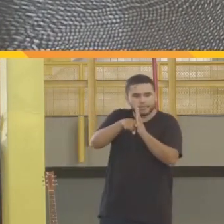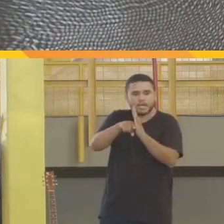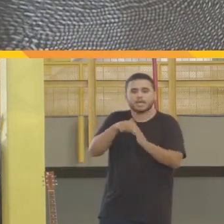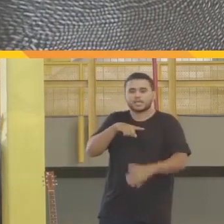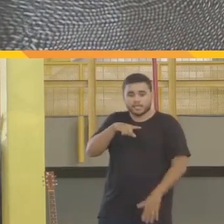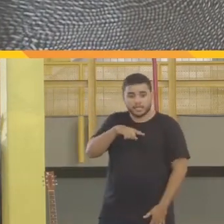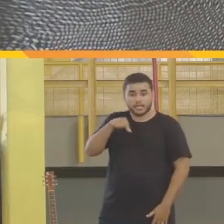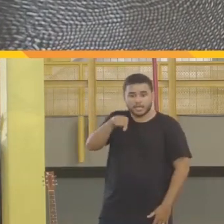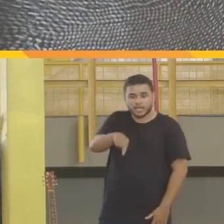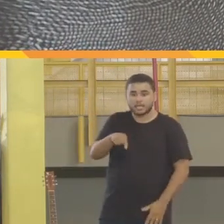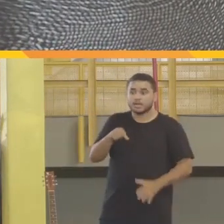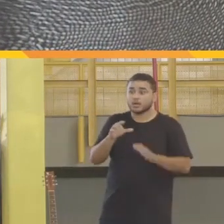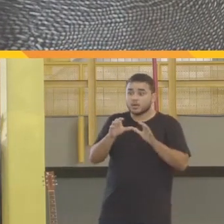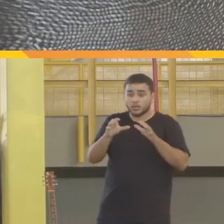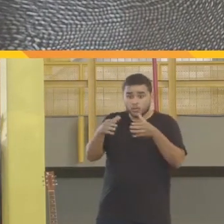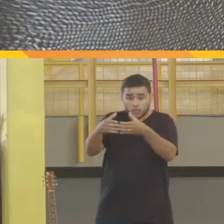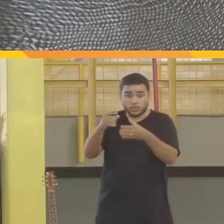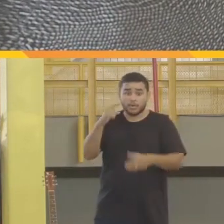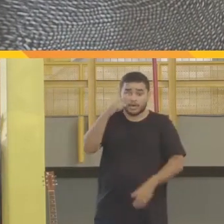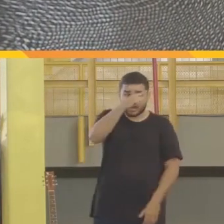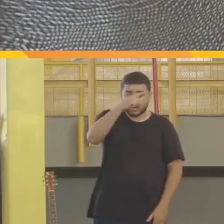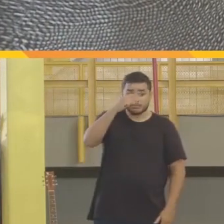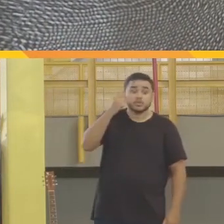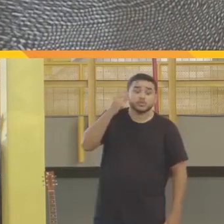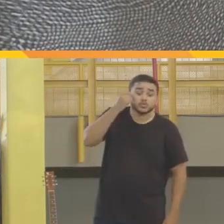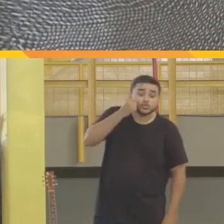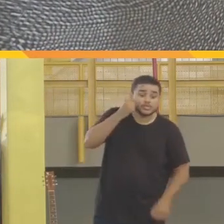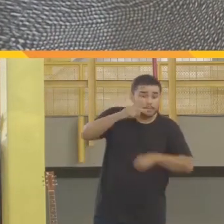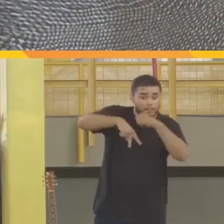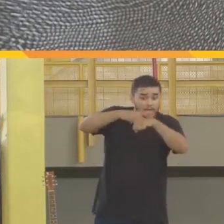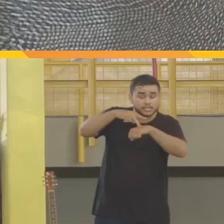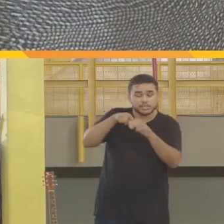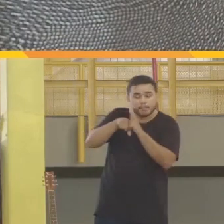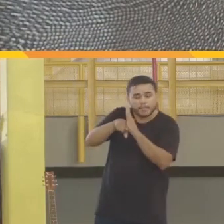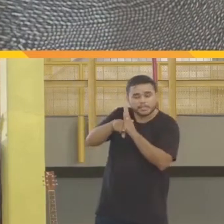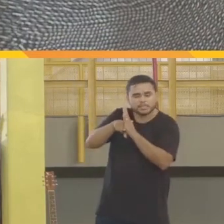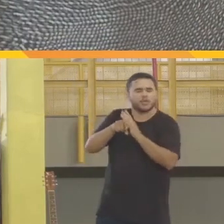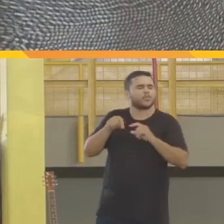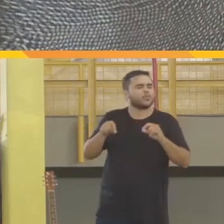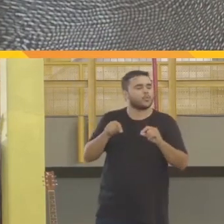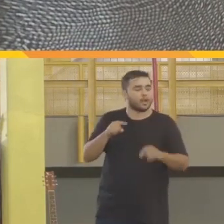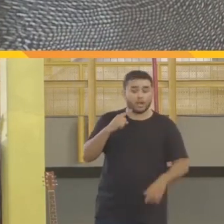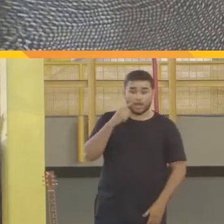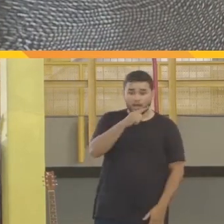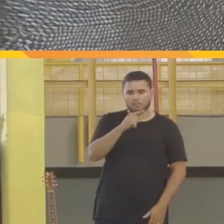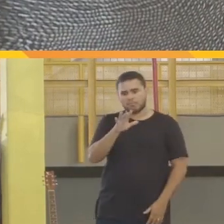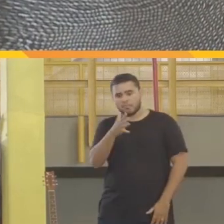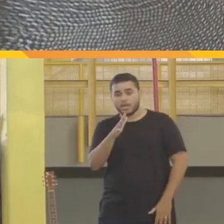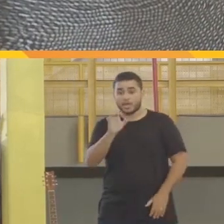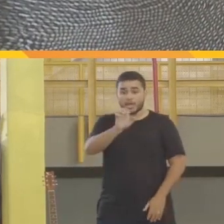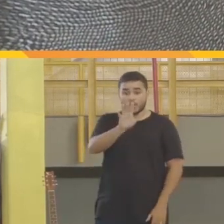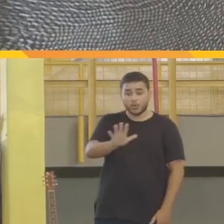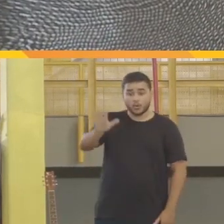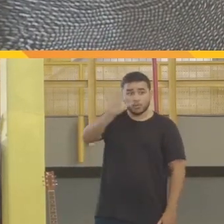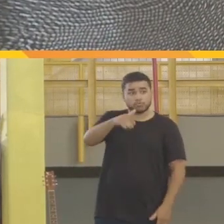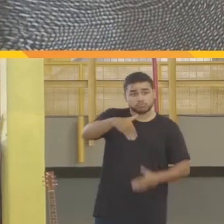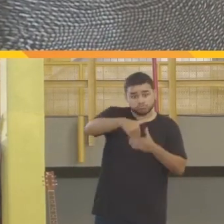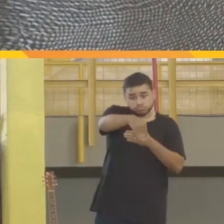e Social de Davos, na Suíça, a Europa dentro de 50 a 60